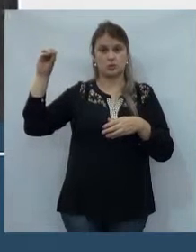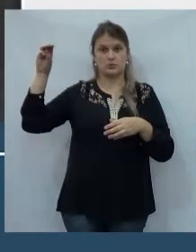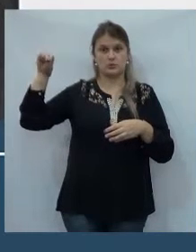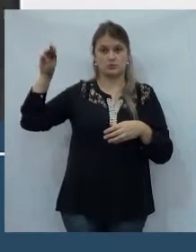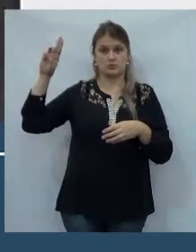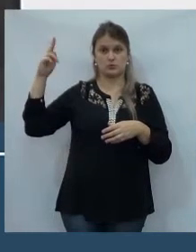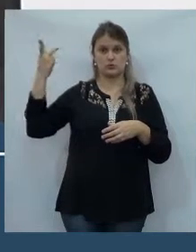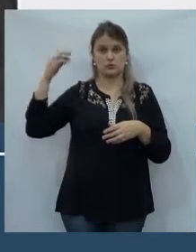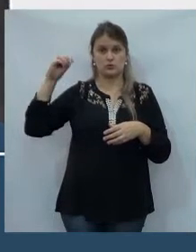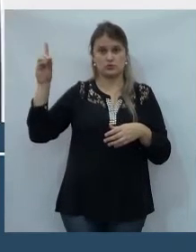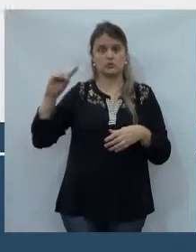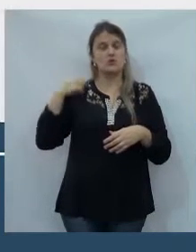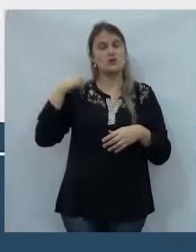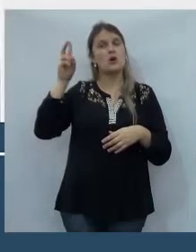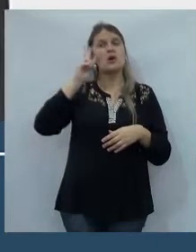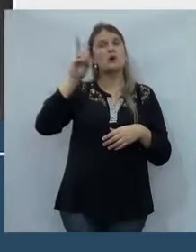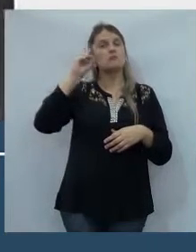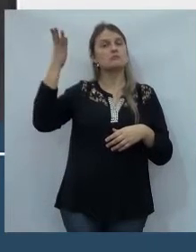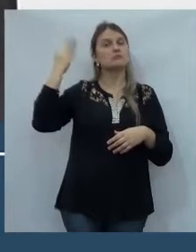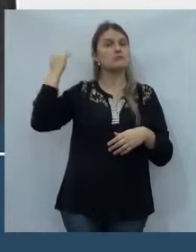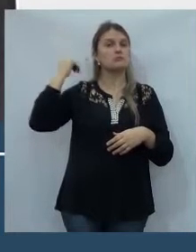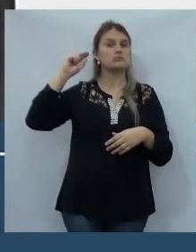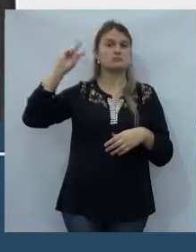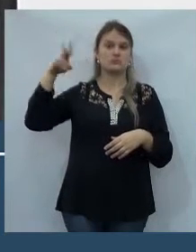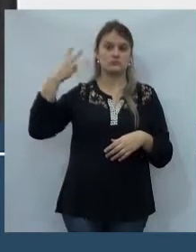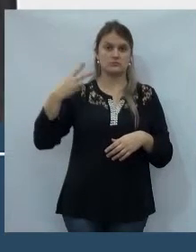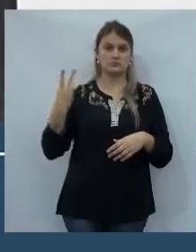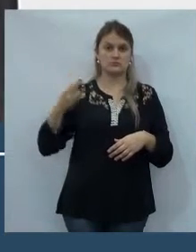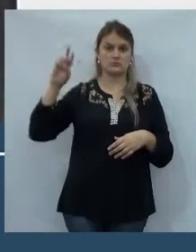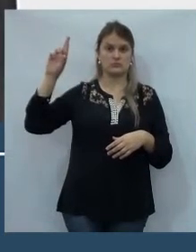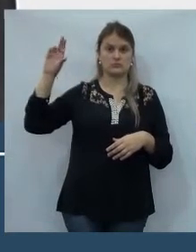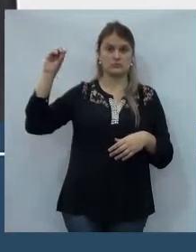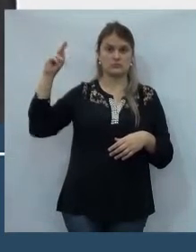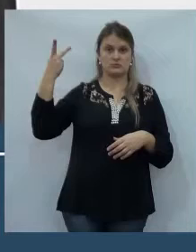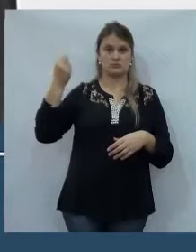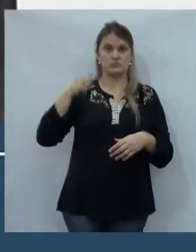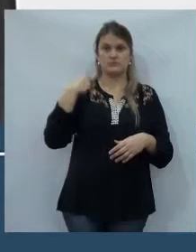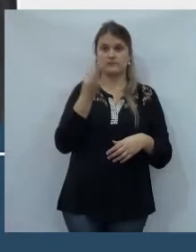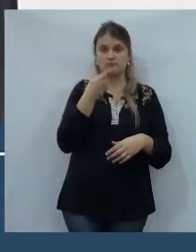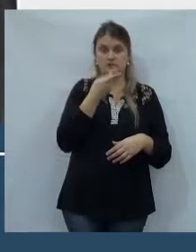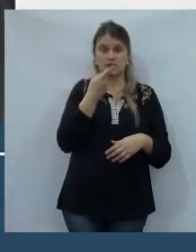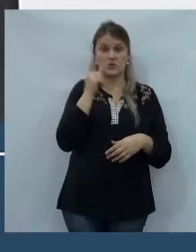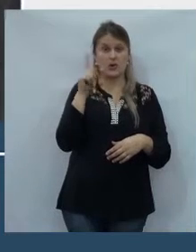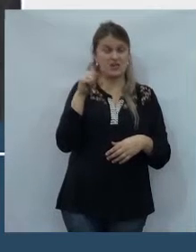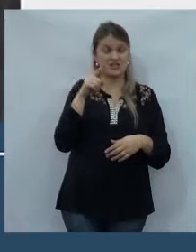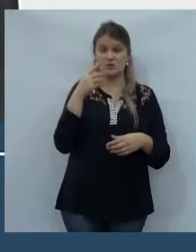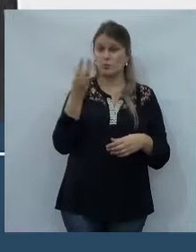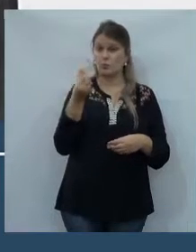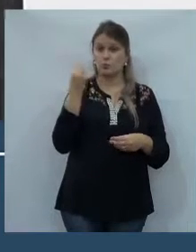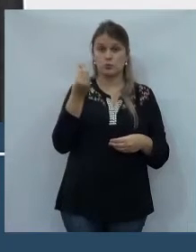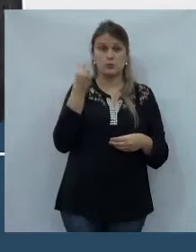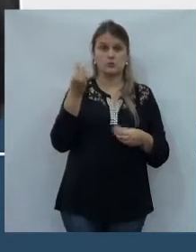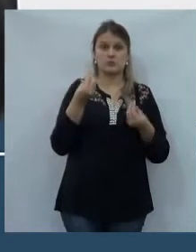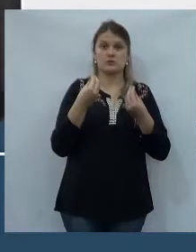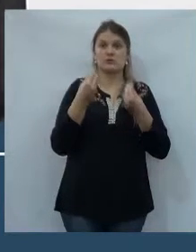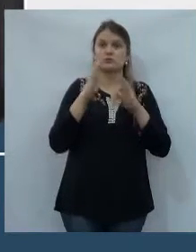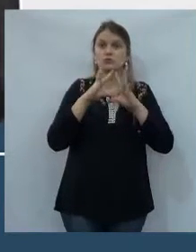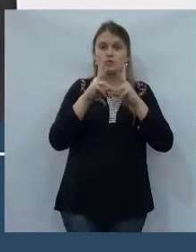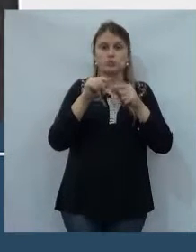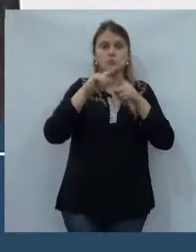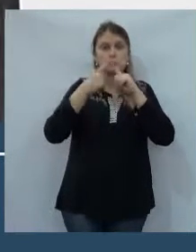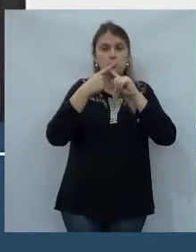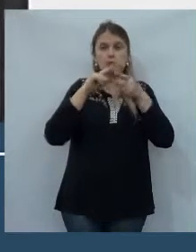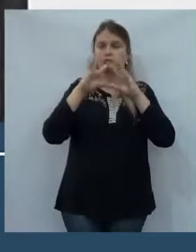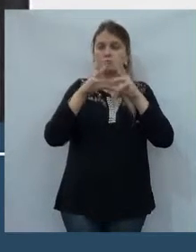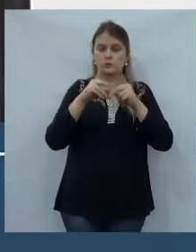que o vereador Rocha estava colocando, que é uma coisa de indignação. Tudo é prometido, tudo é